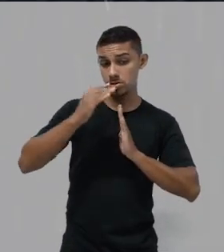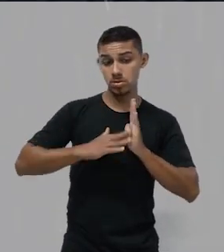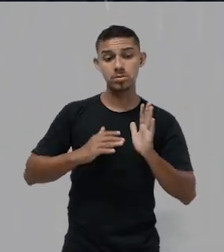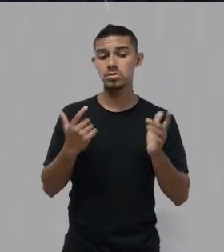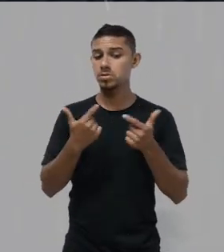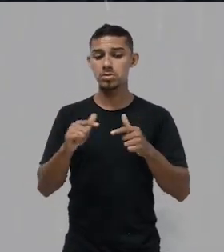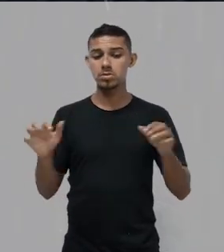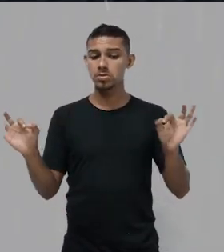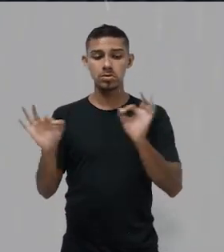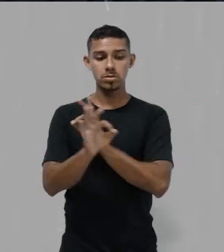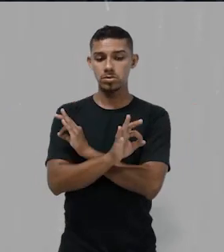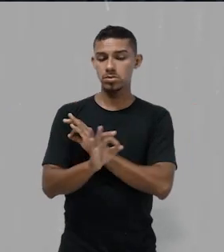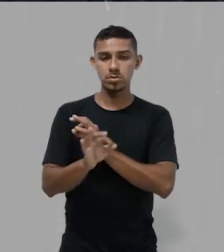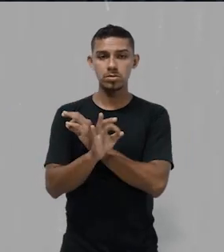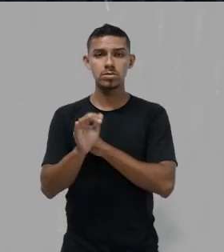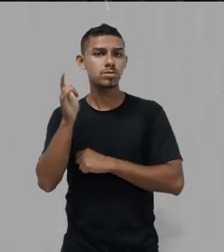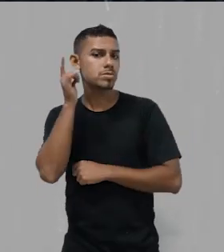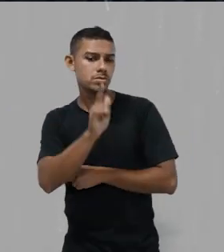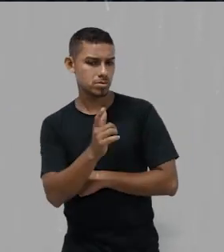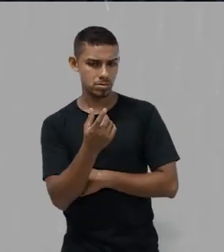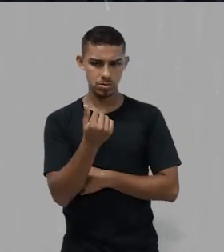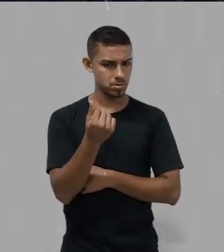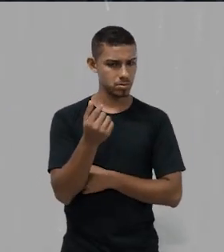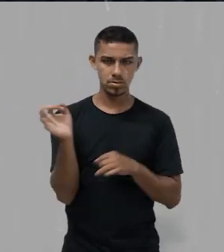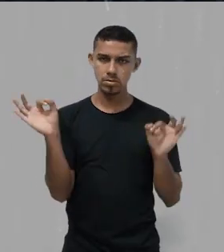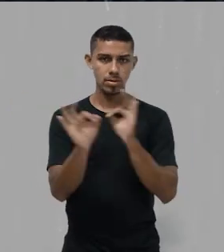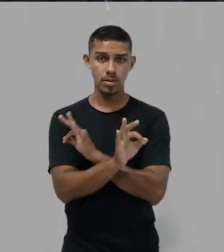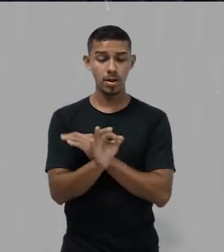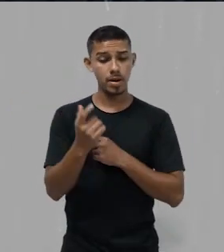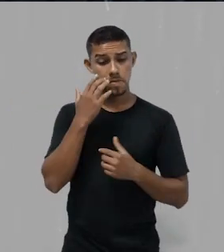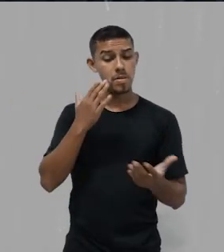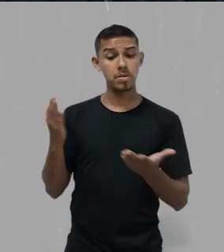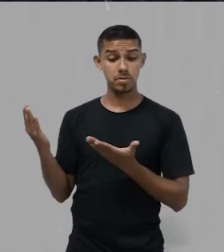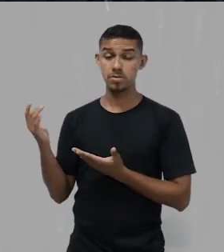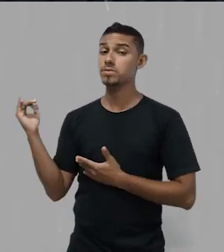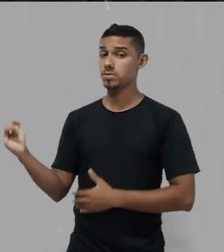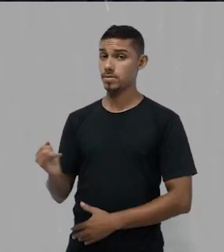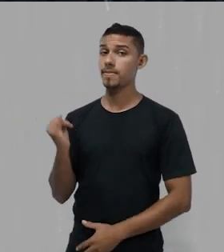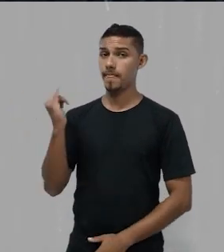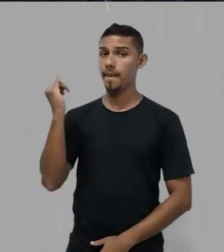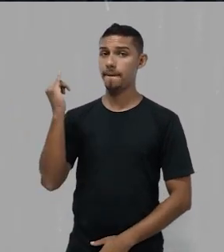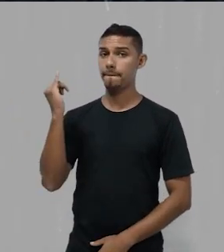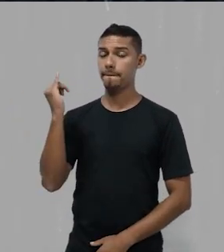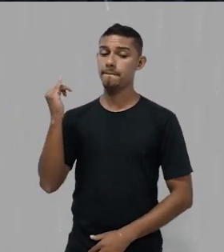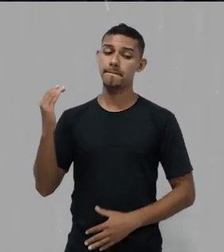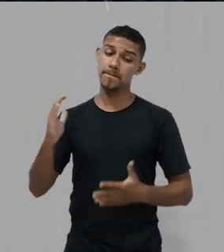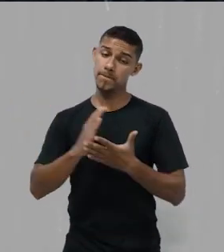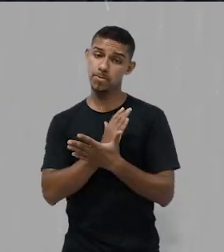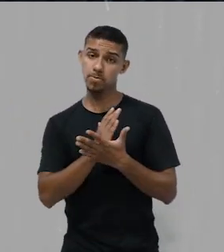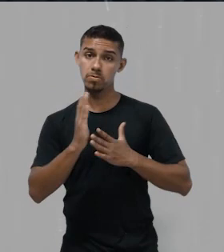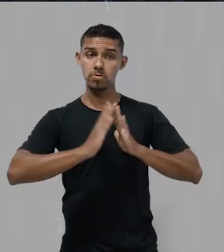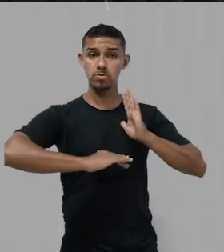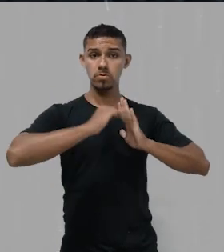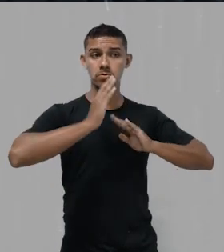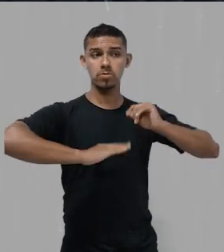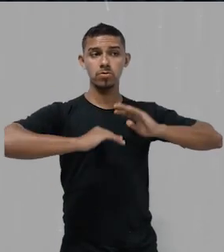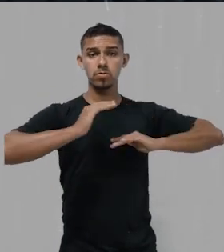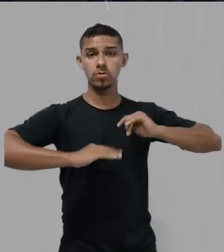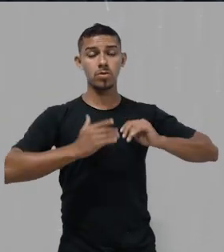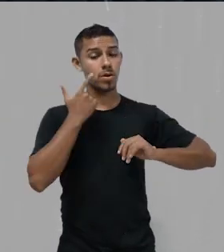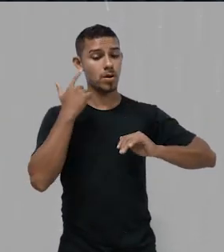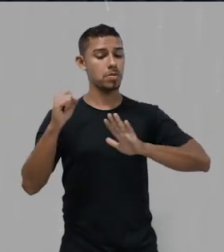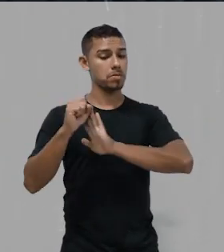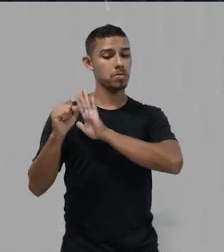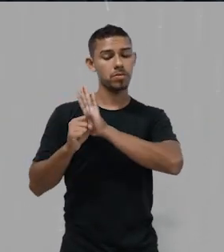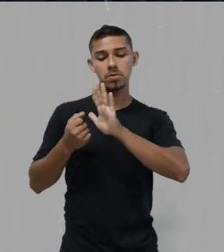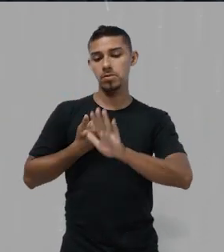teve êxito financeiro, apesar da obra dele ser muito importante. Então, os pintores do século XIX serviram de inspiração para os